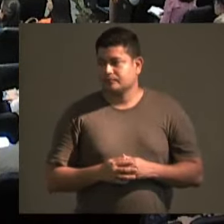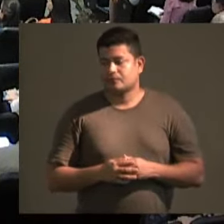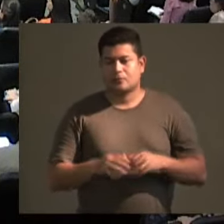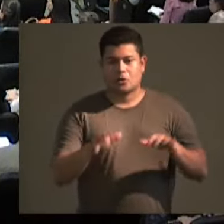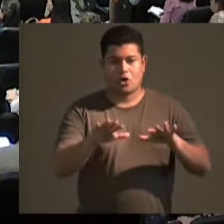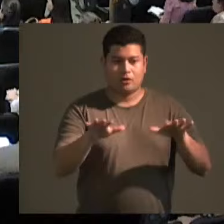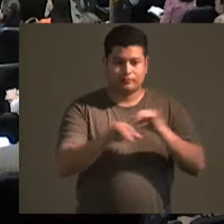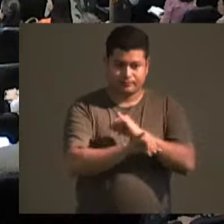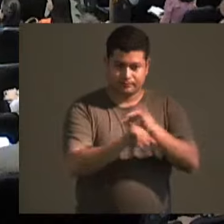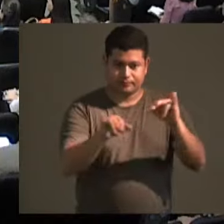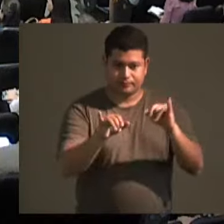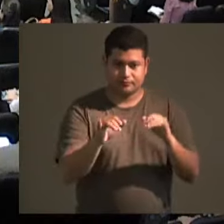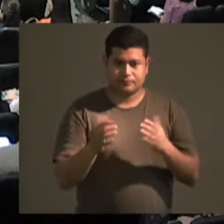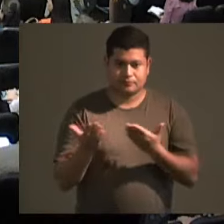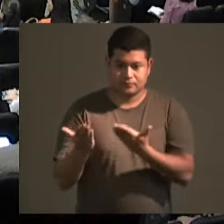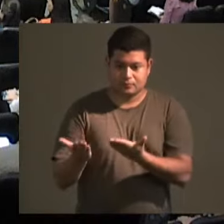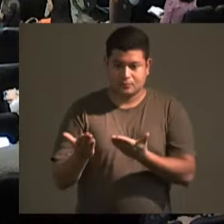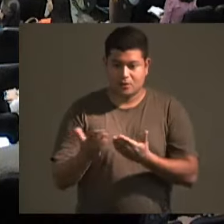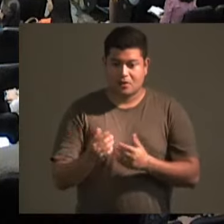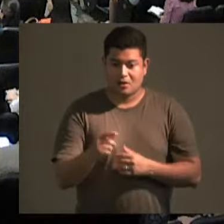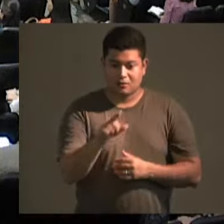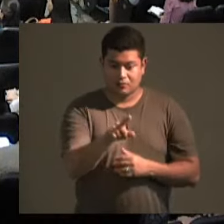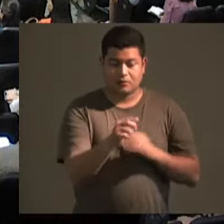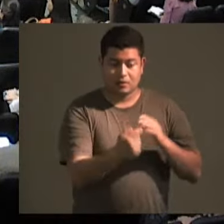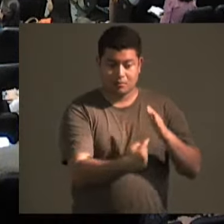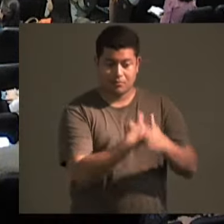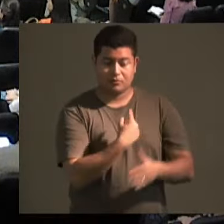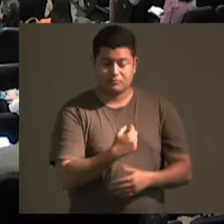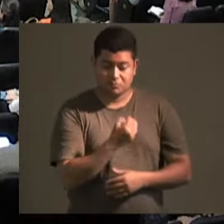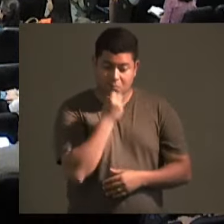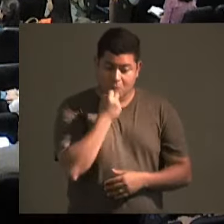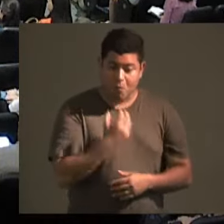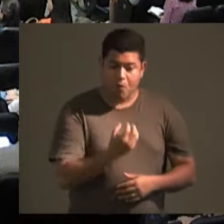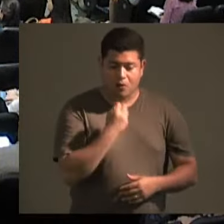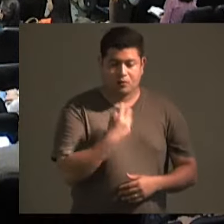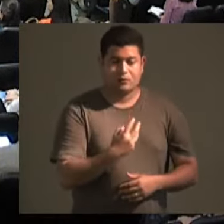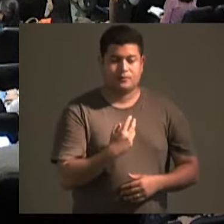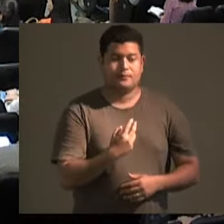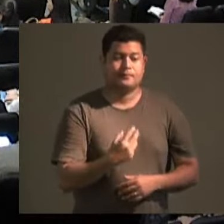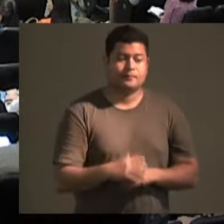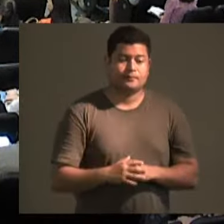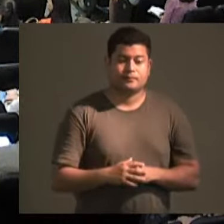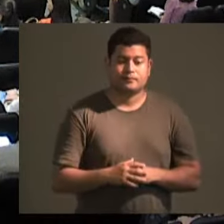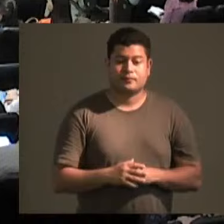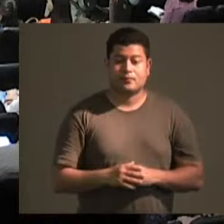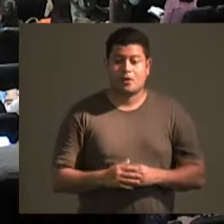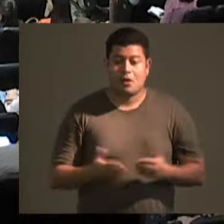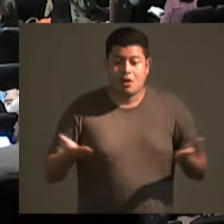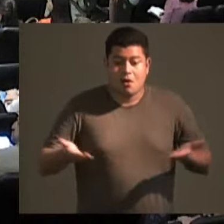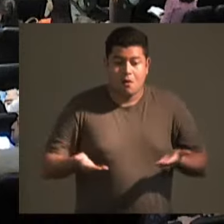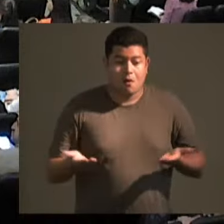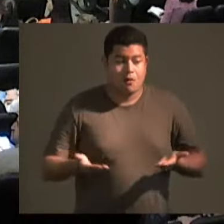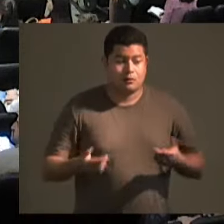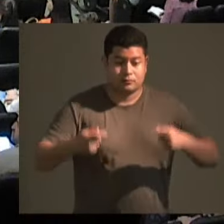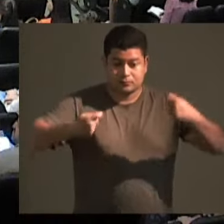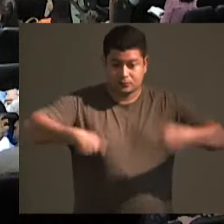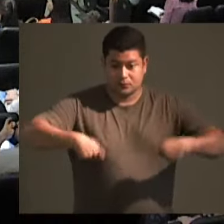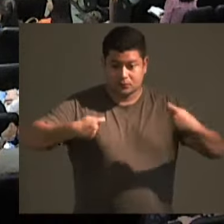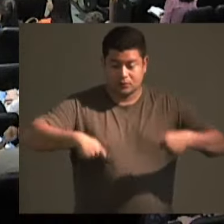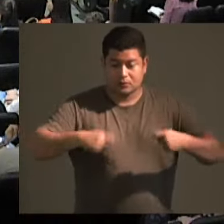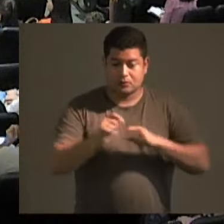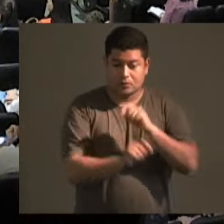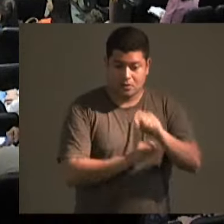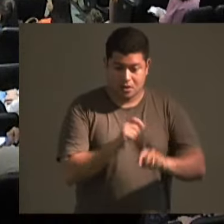Pessoal, então, complementando o teu questionamento, e inclusive ele é muito válido, e de fato a gente precisa trazer